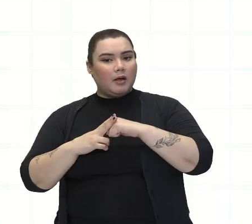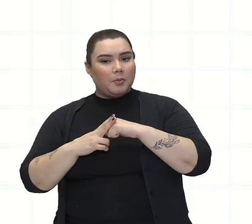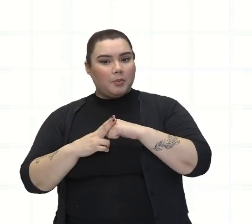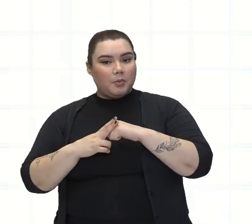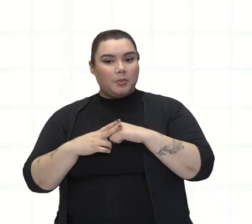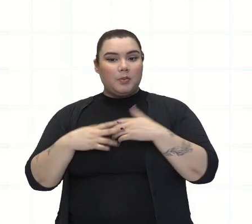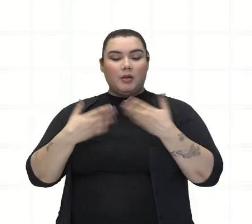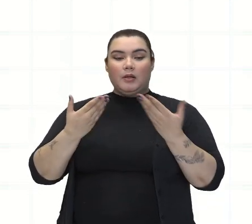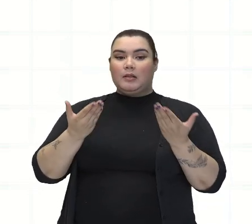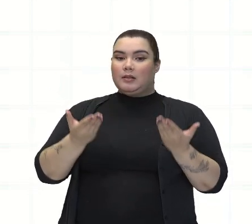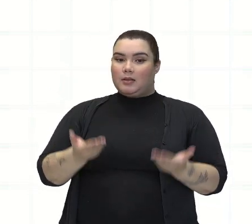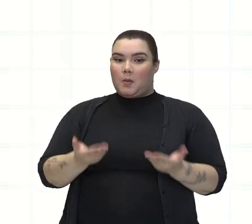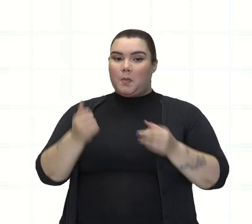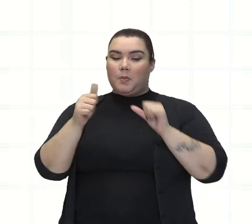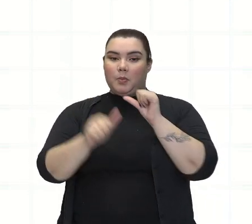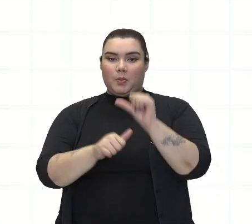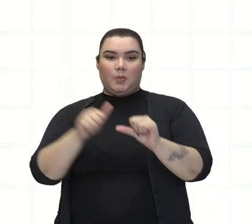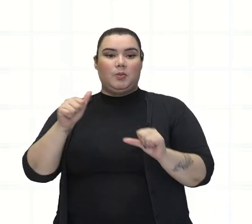temos aí